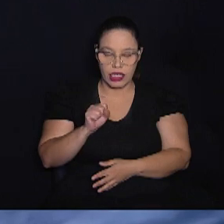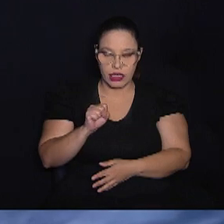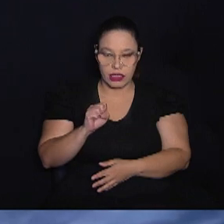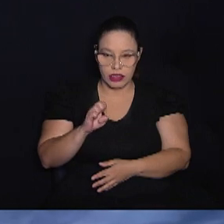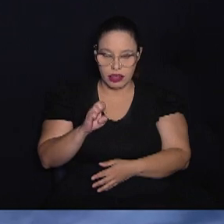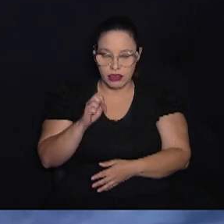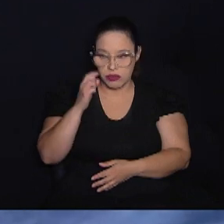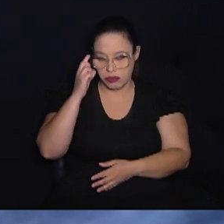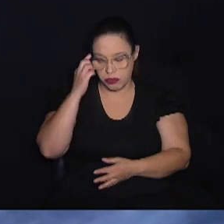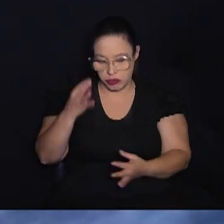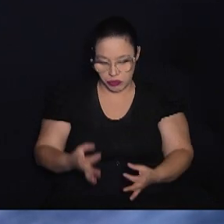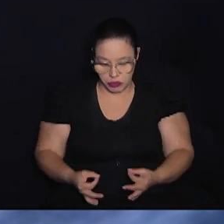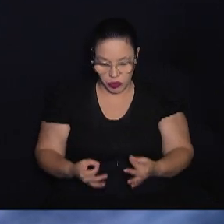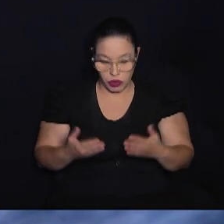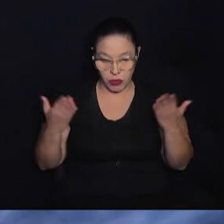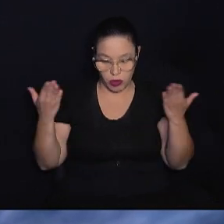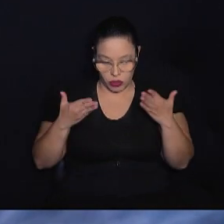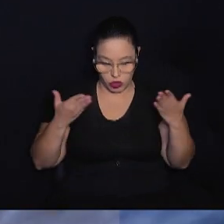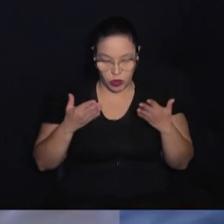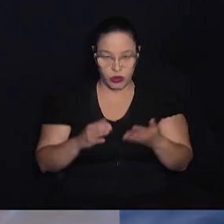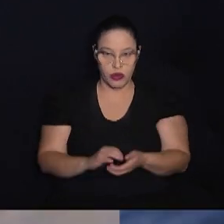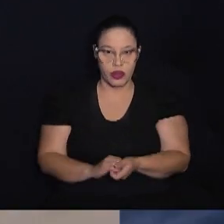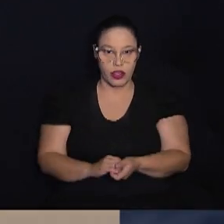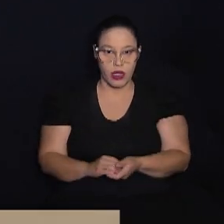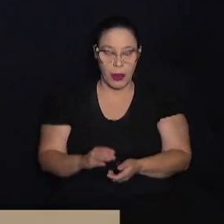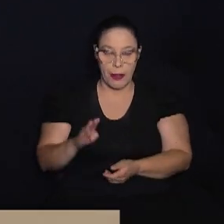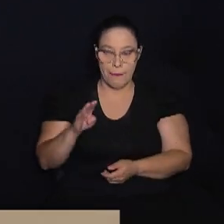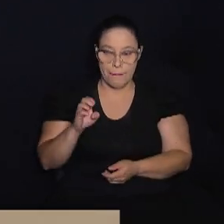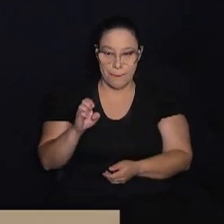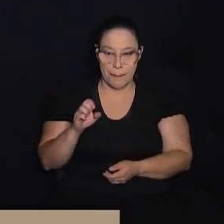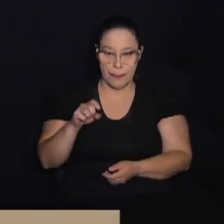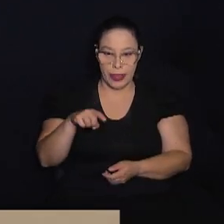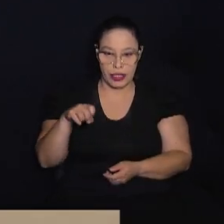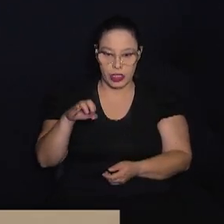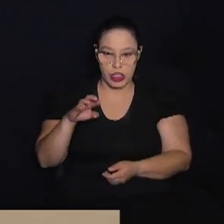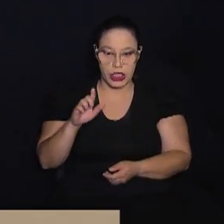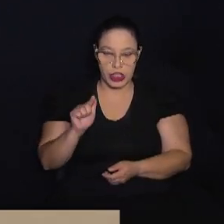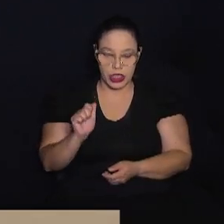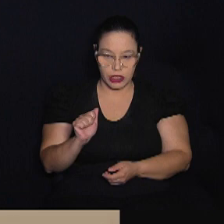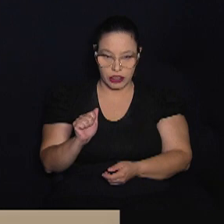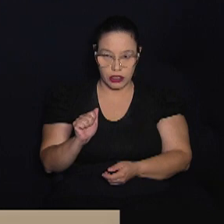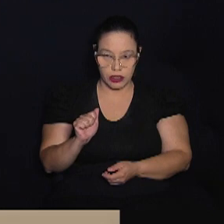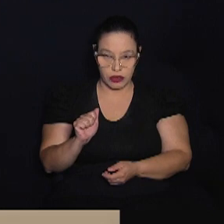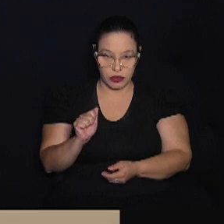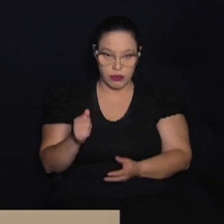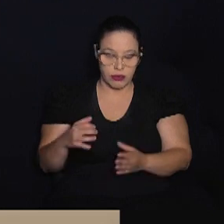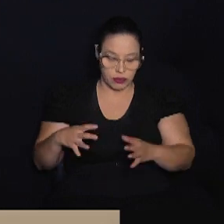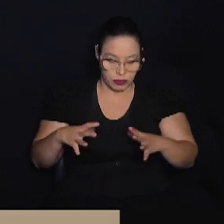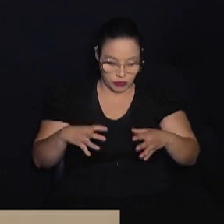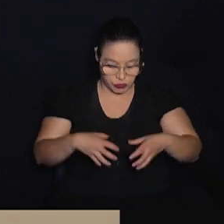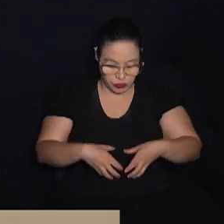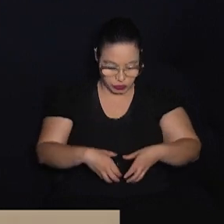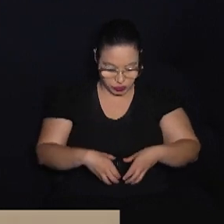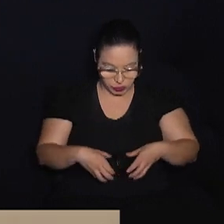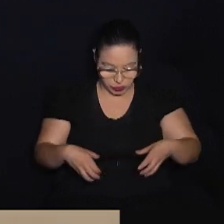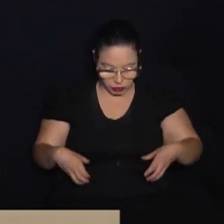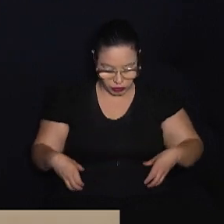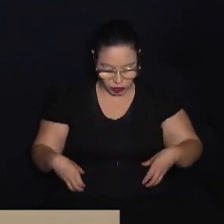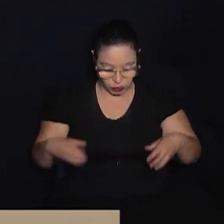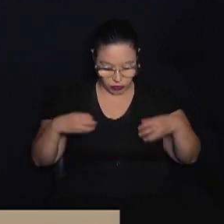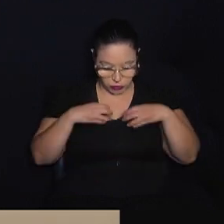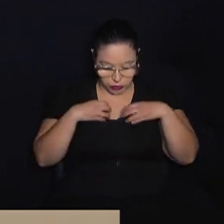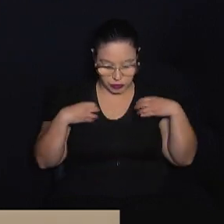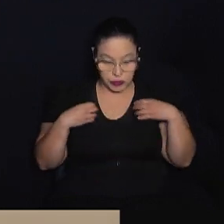caso do tumor de hoje, o tumor de bexiga, é um tumor que acomete essa região, esse órgão,